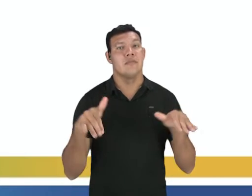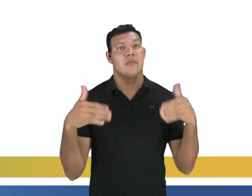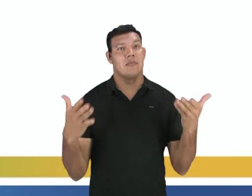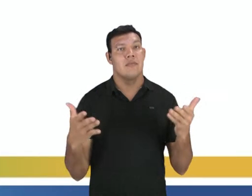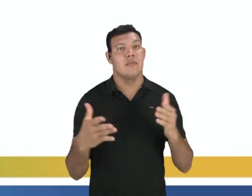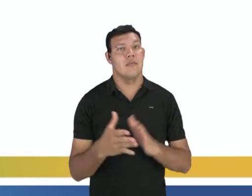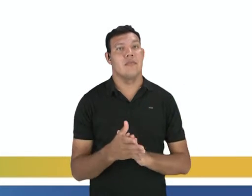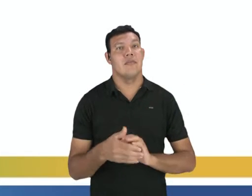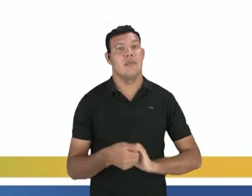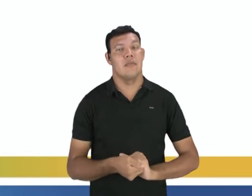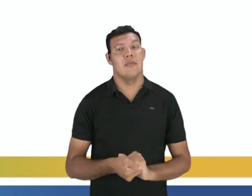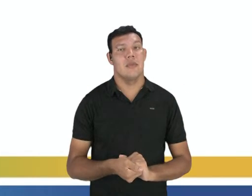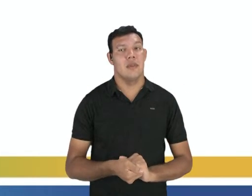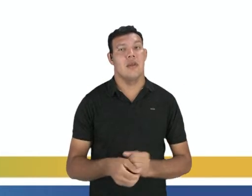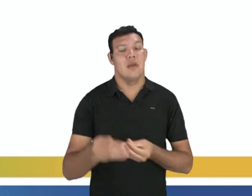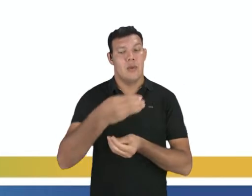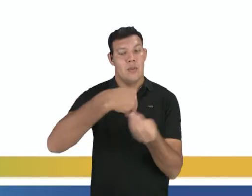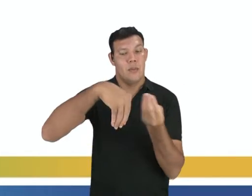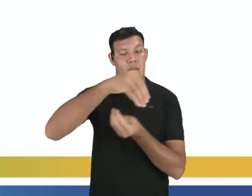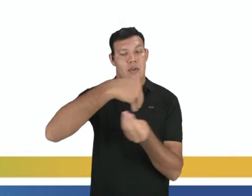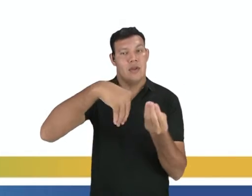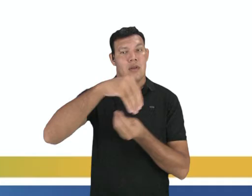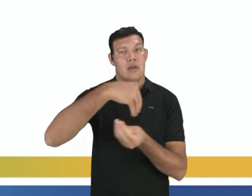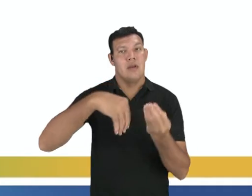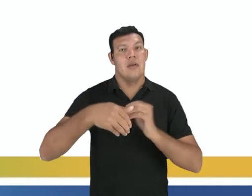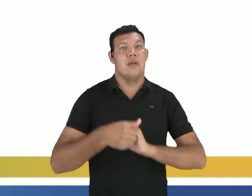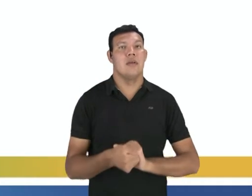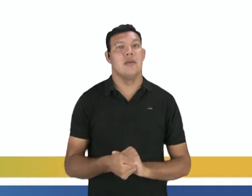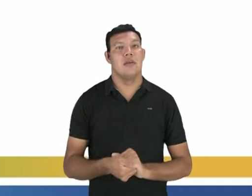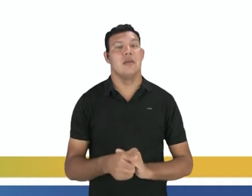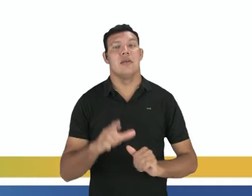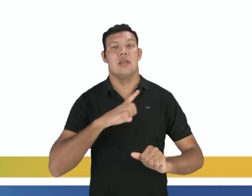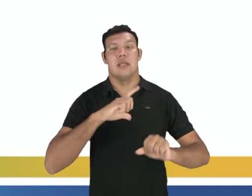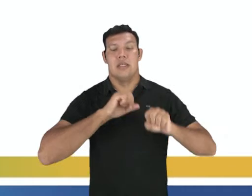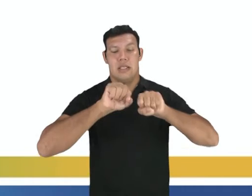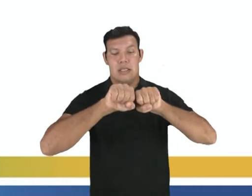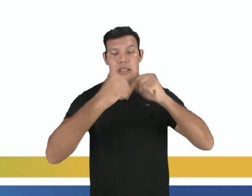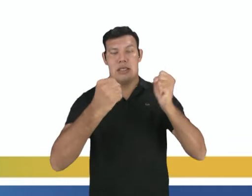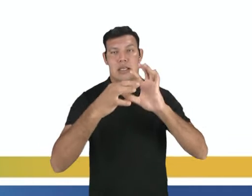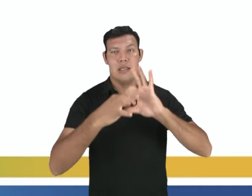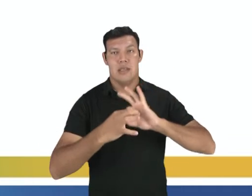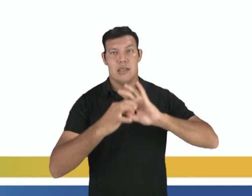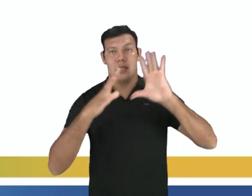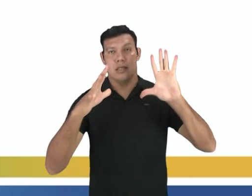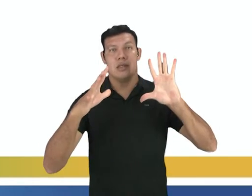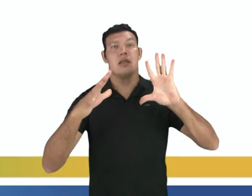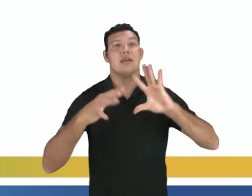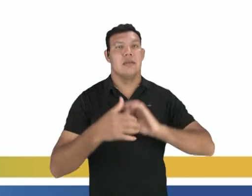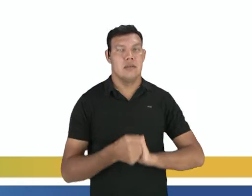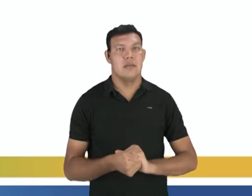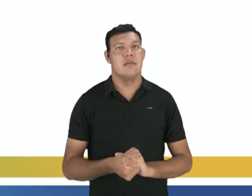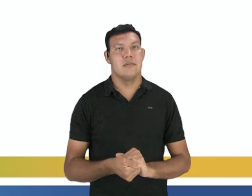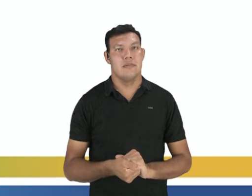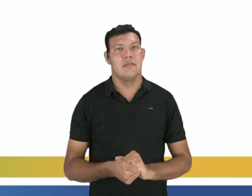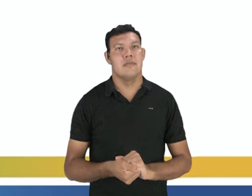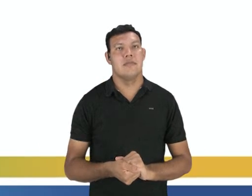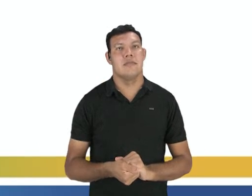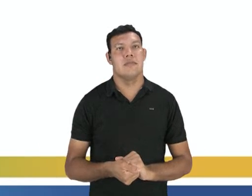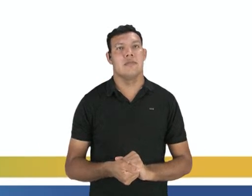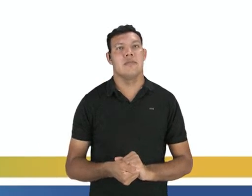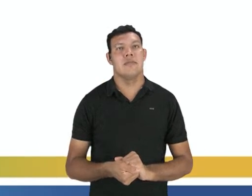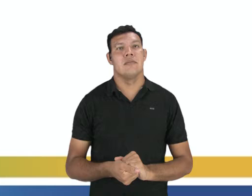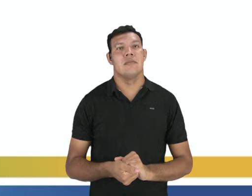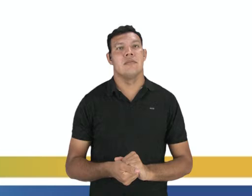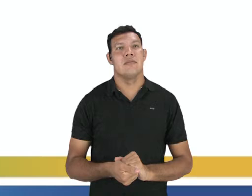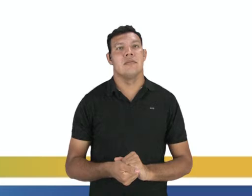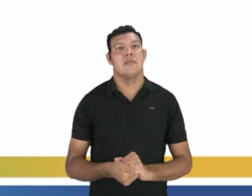o HCl na presença da água, ocorre a quebra dessa ligação aqui, que une essa ligação covalente, e